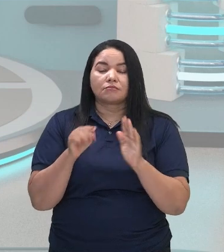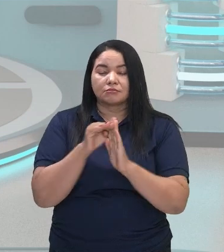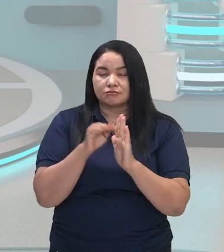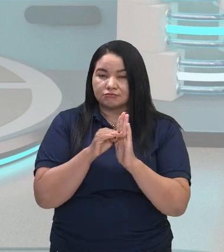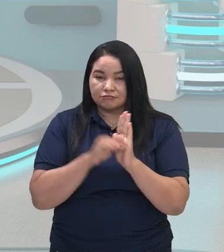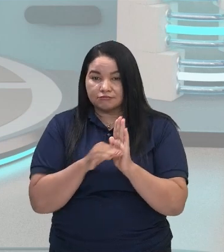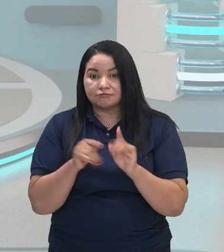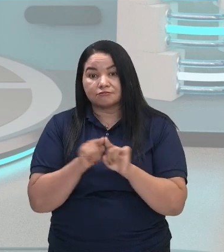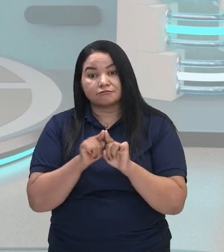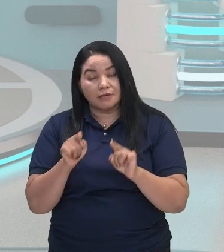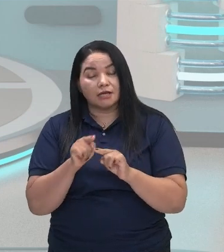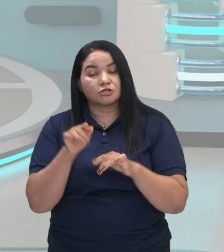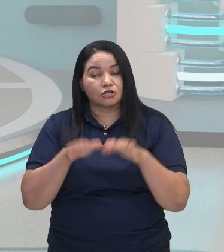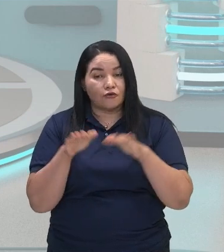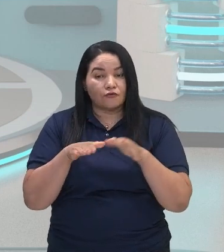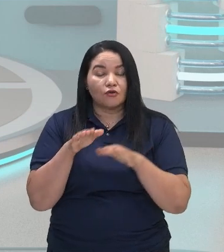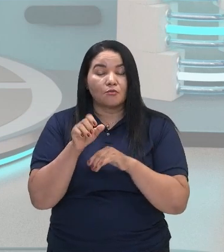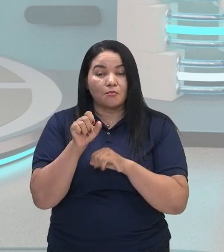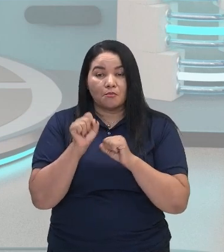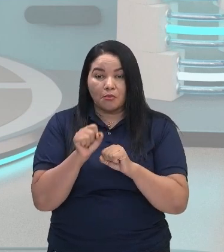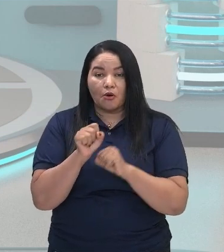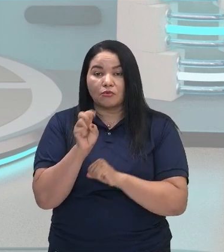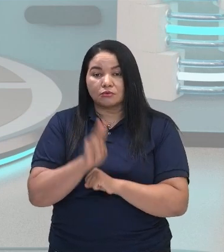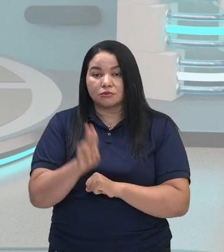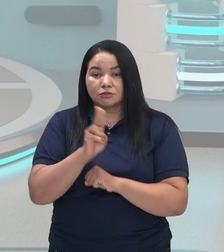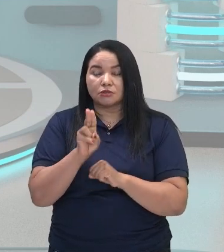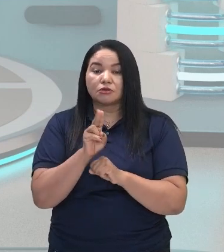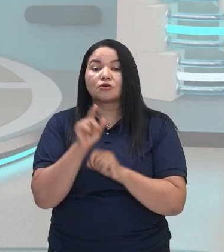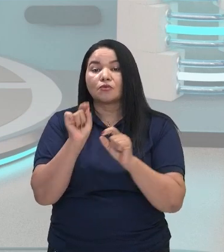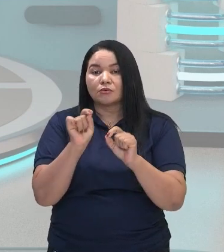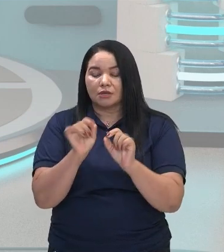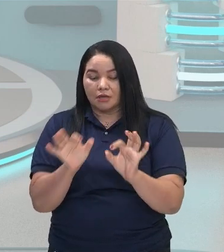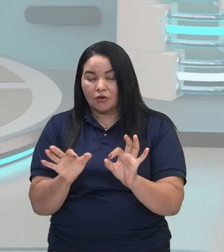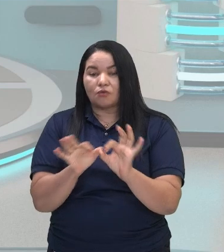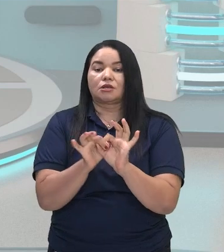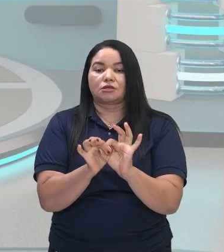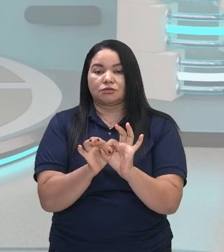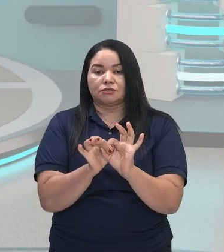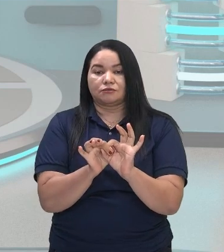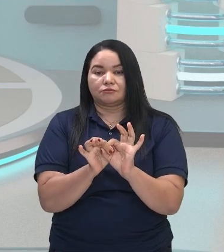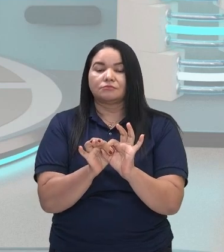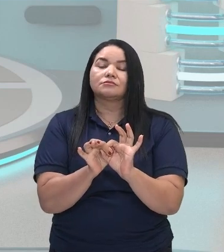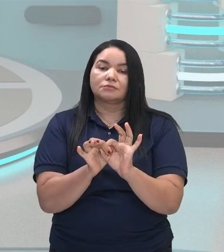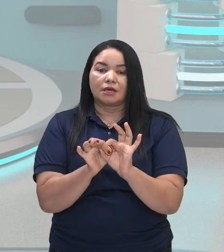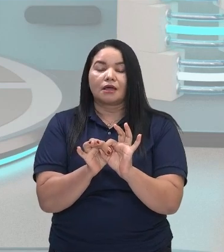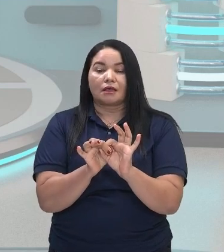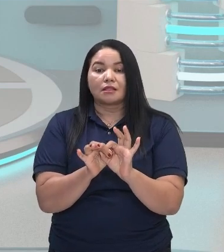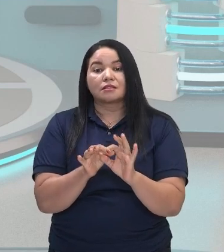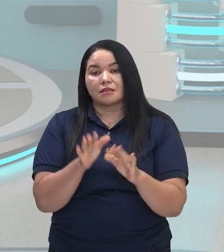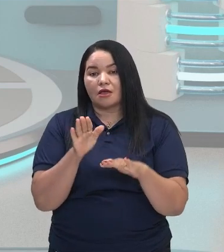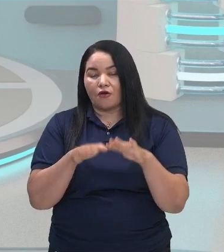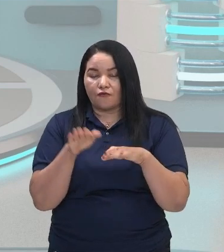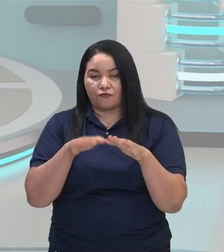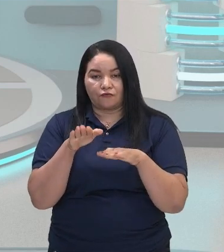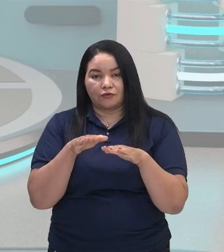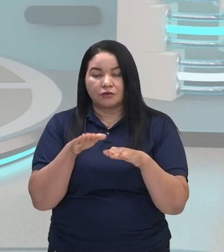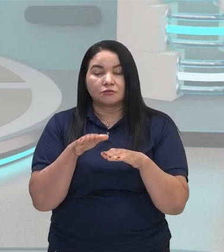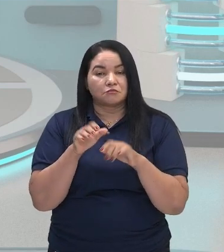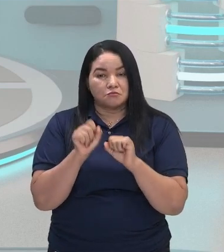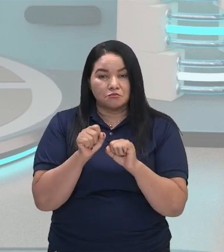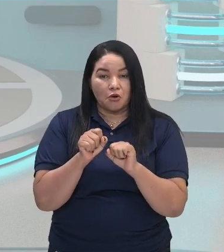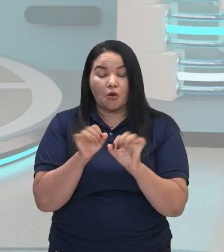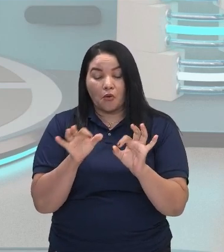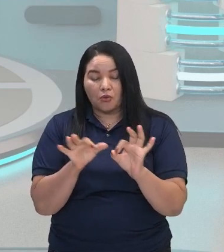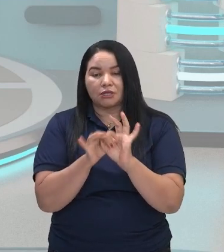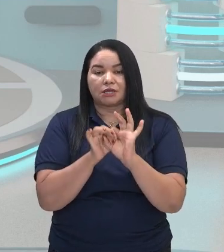mas por vezes ele pode ser utilizado, então, como uma linking word, ou seja, né, uma situação onde ele vai funcionar para